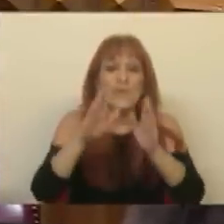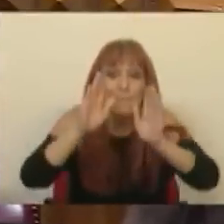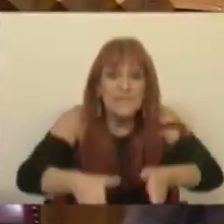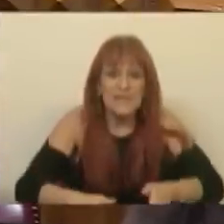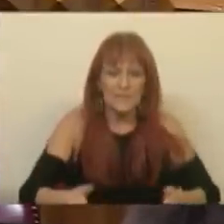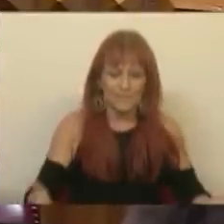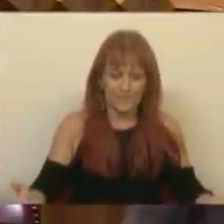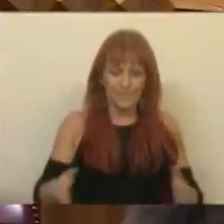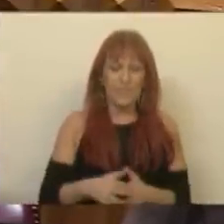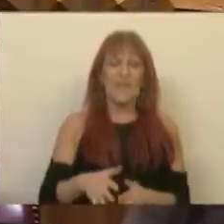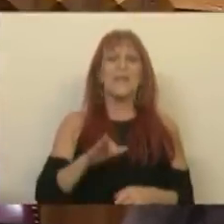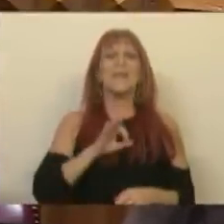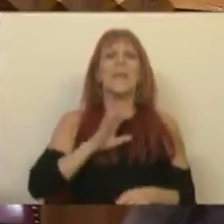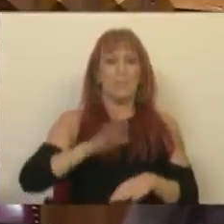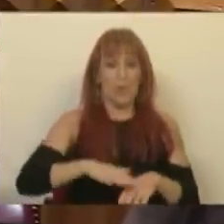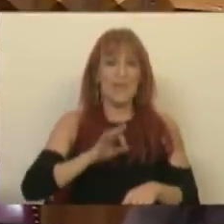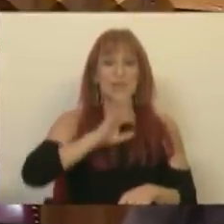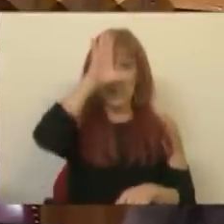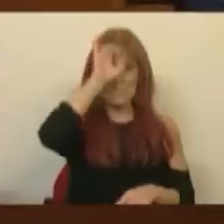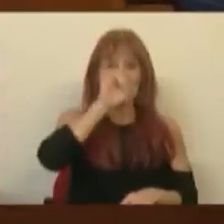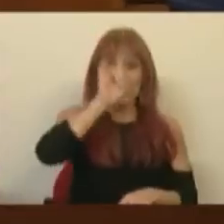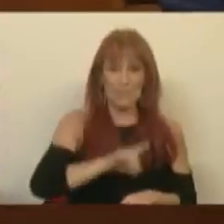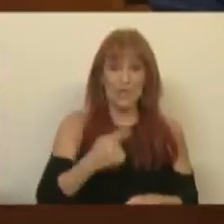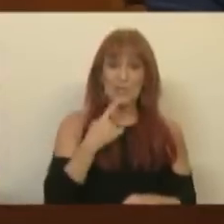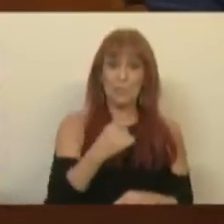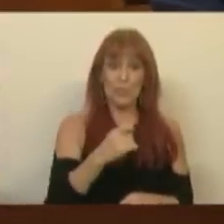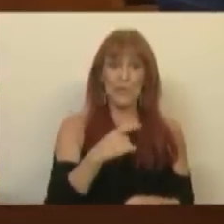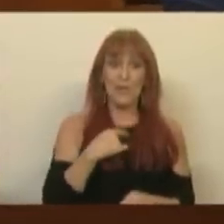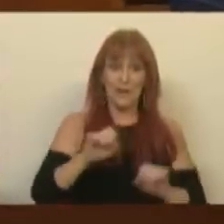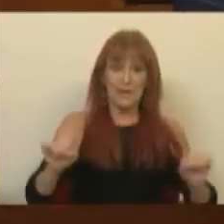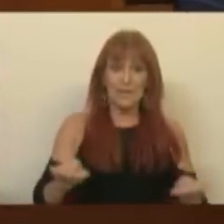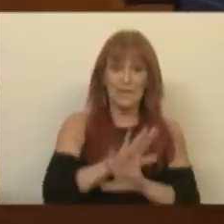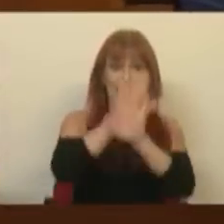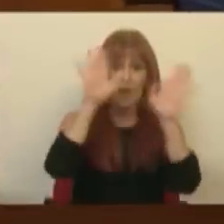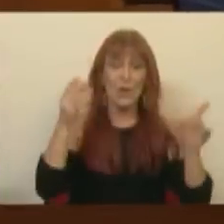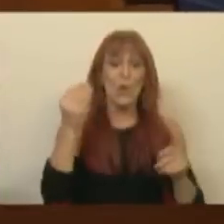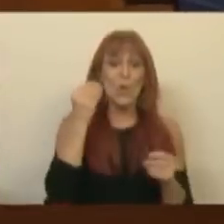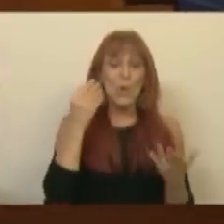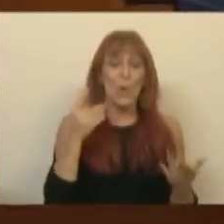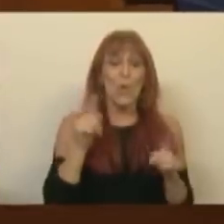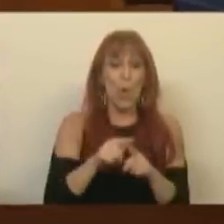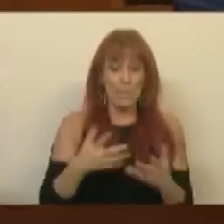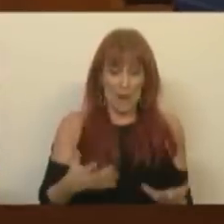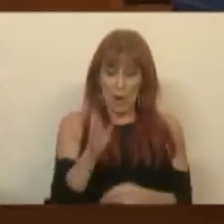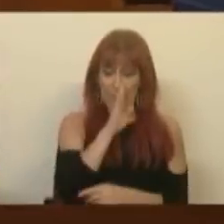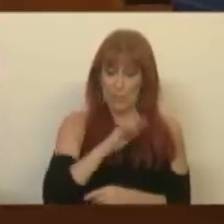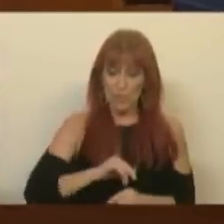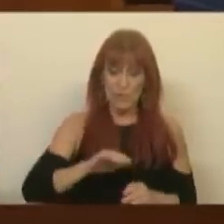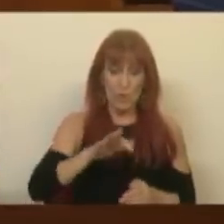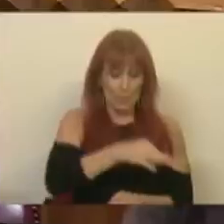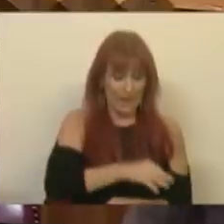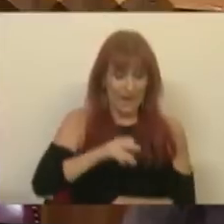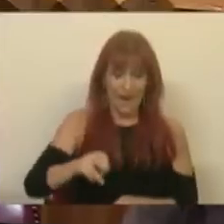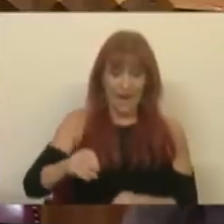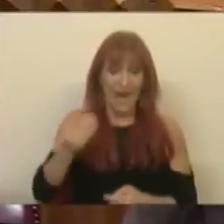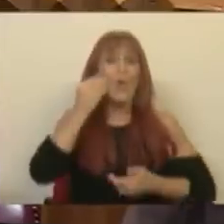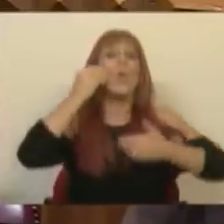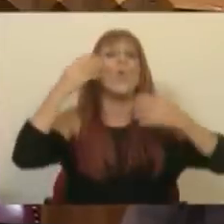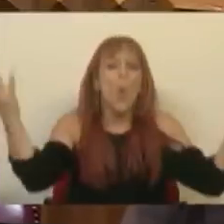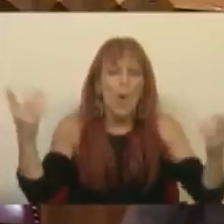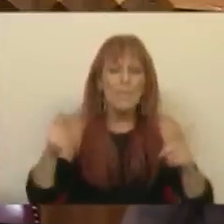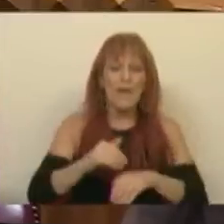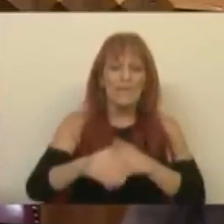e por isso Senhor primeiro ministro a pergunta é evidente como estamos na implementação do plano de recuperação e resiliência